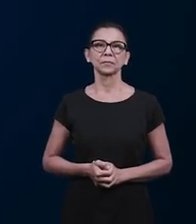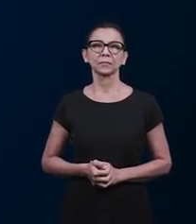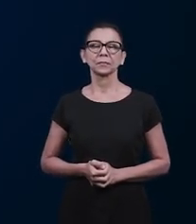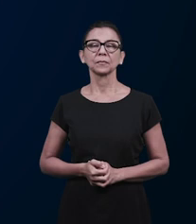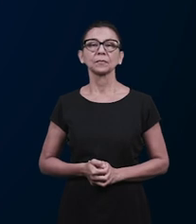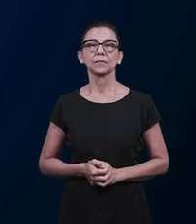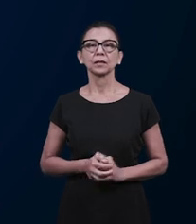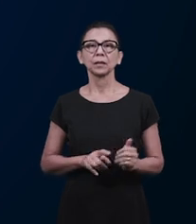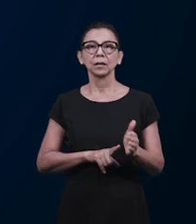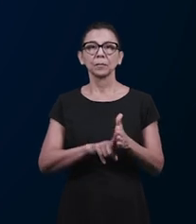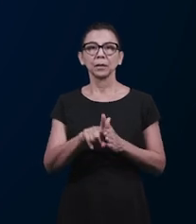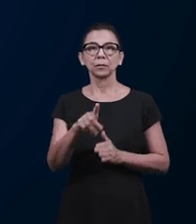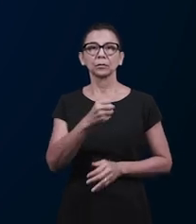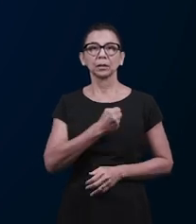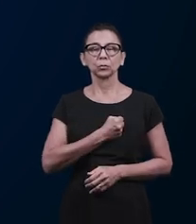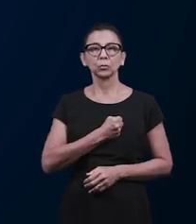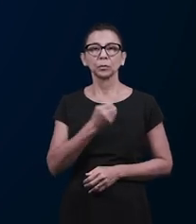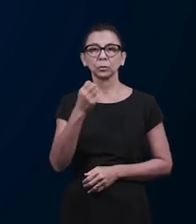Respondendo à pergunta